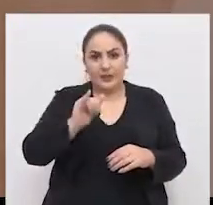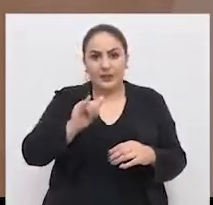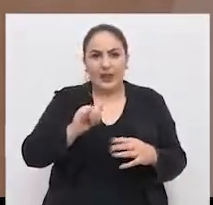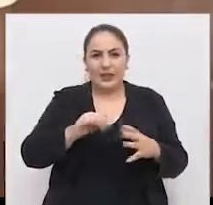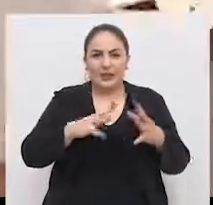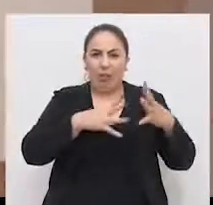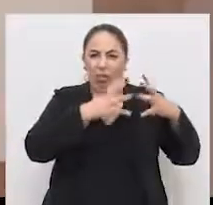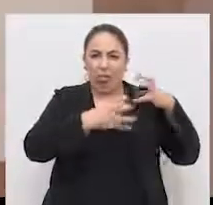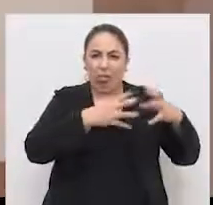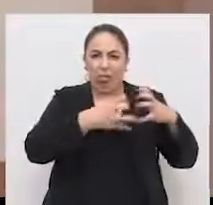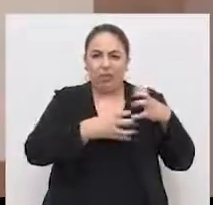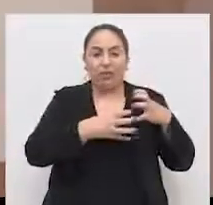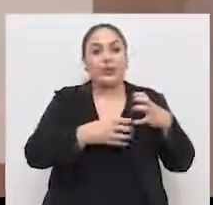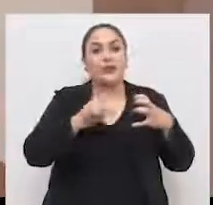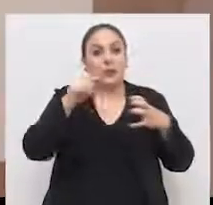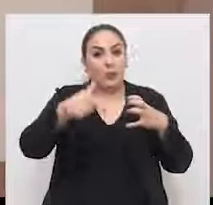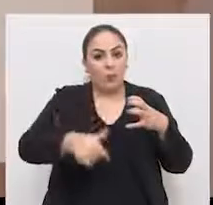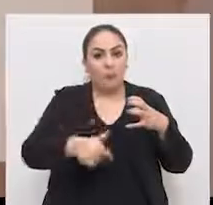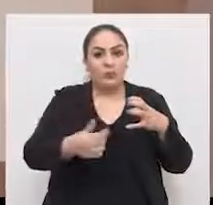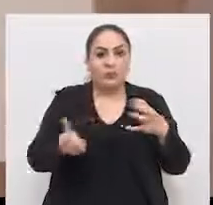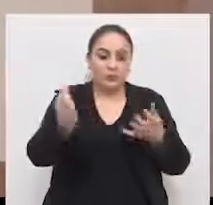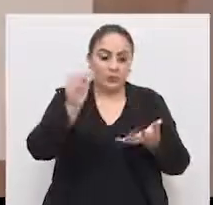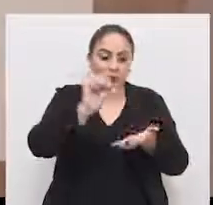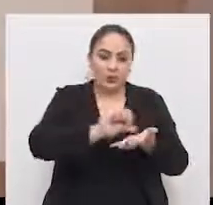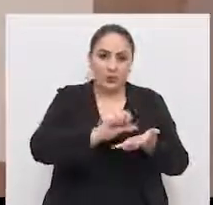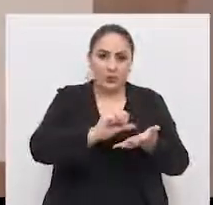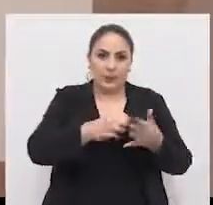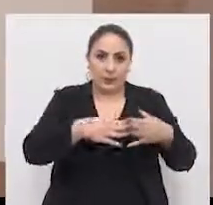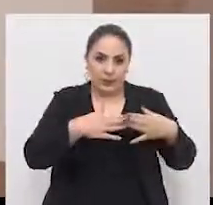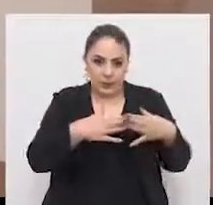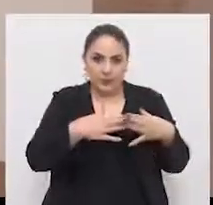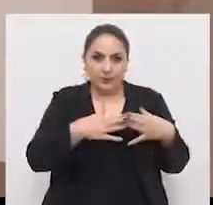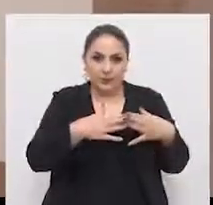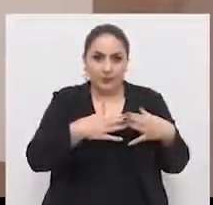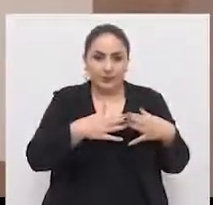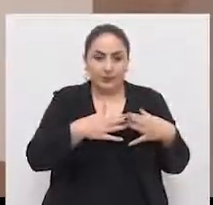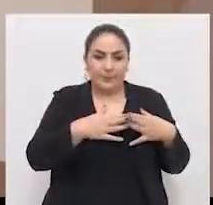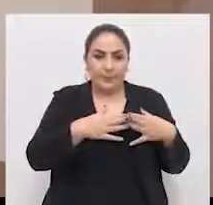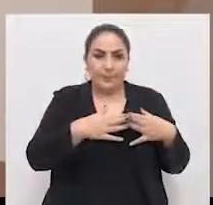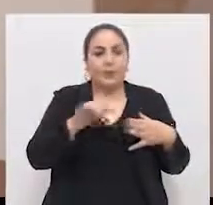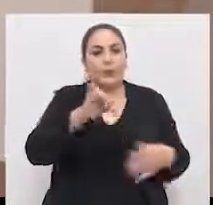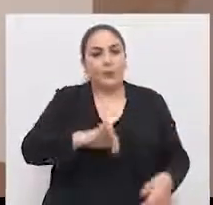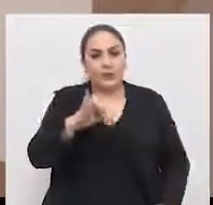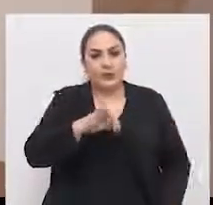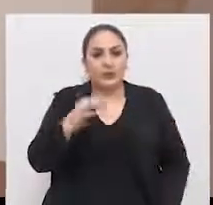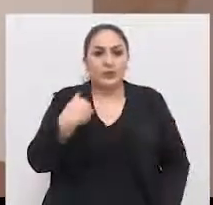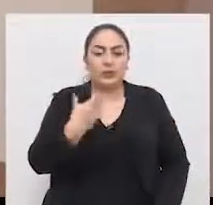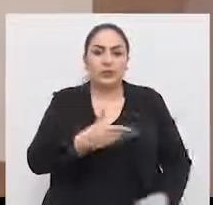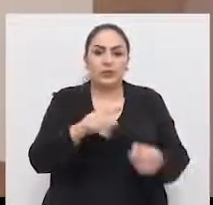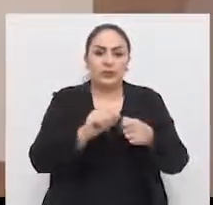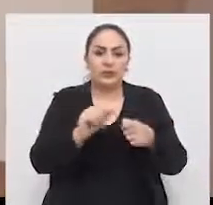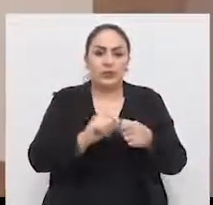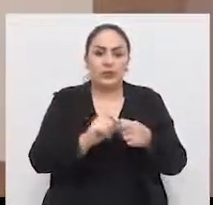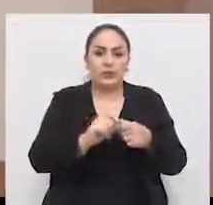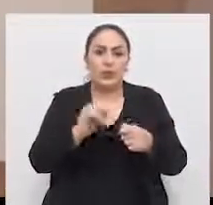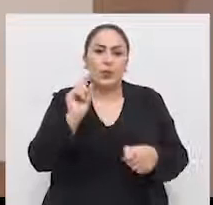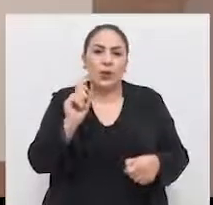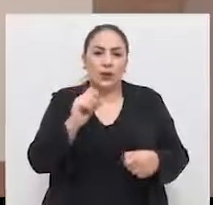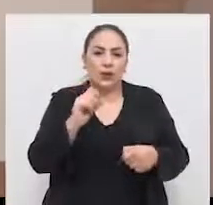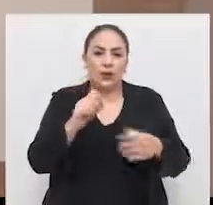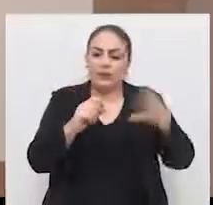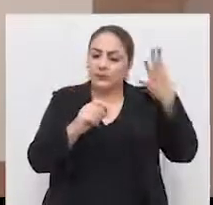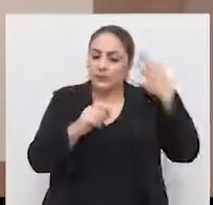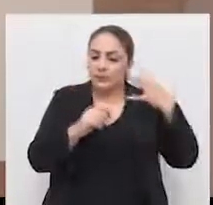cabelo. Após aplicar o seu protetor, é importante a gente fazer